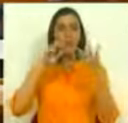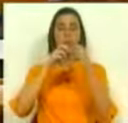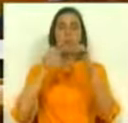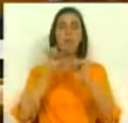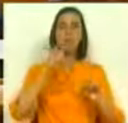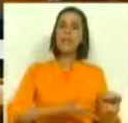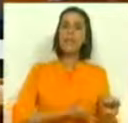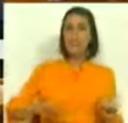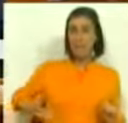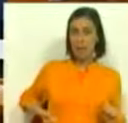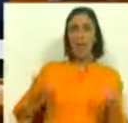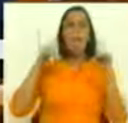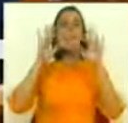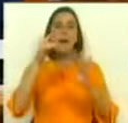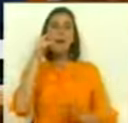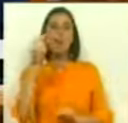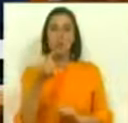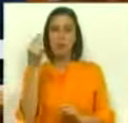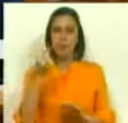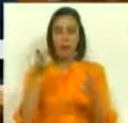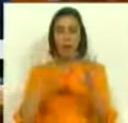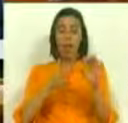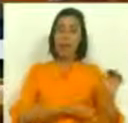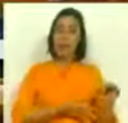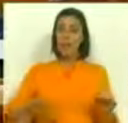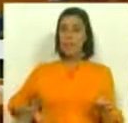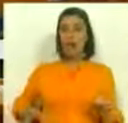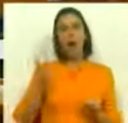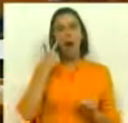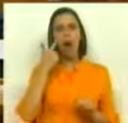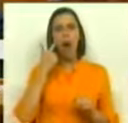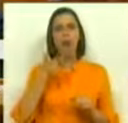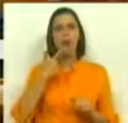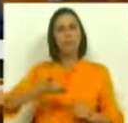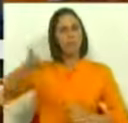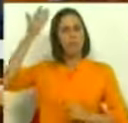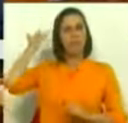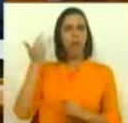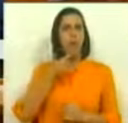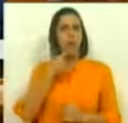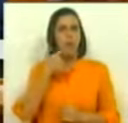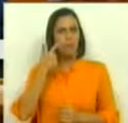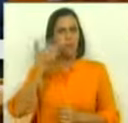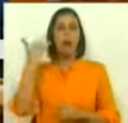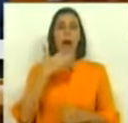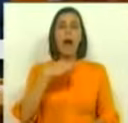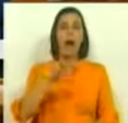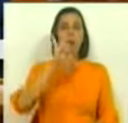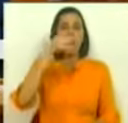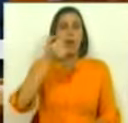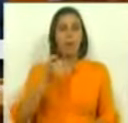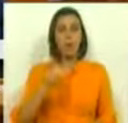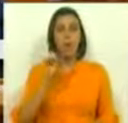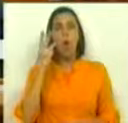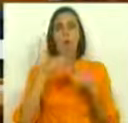problema do desemprego, mas em particular para os desempregados de longa e muito longa duração, com